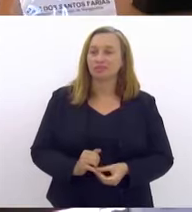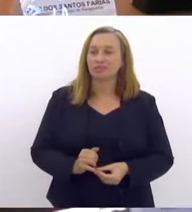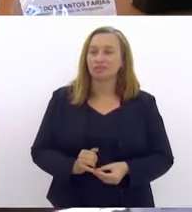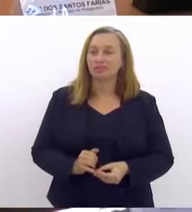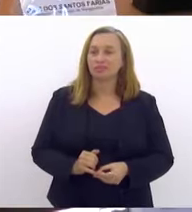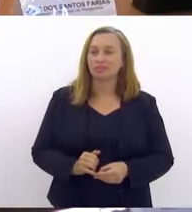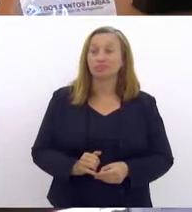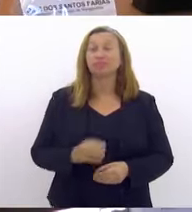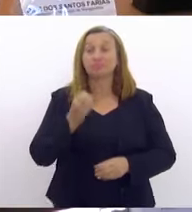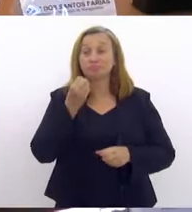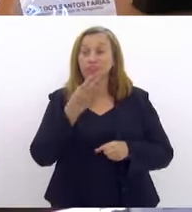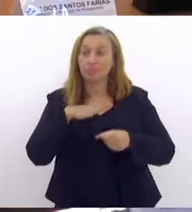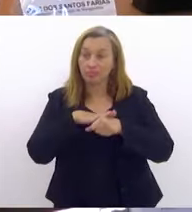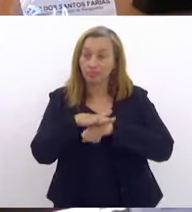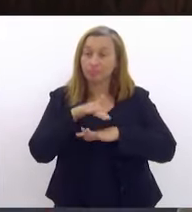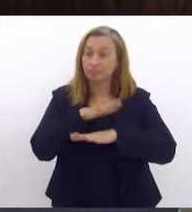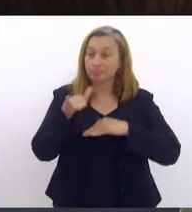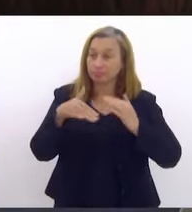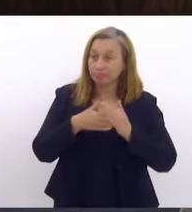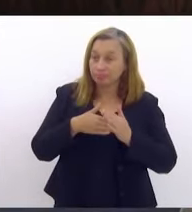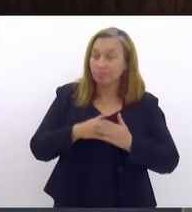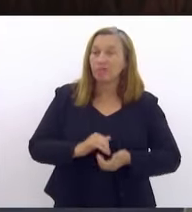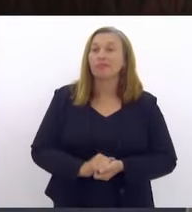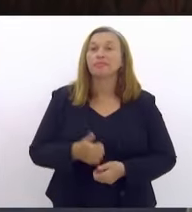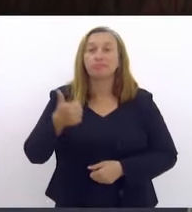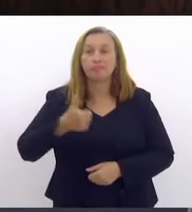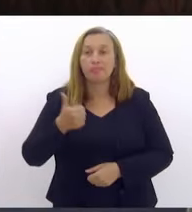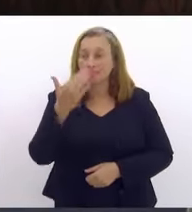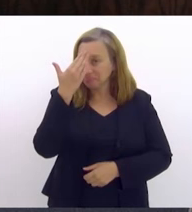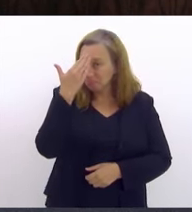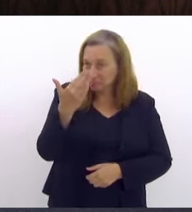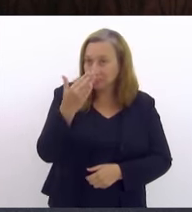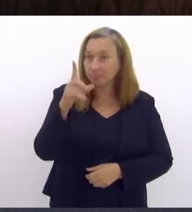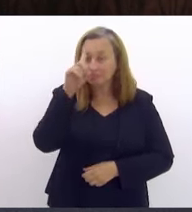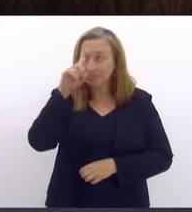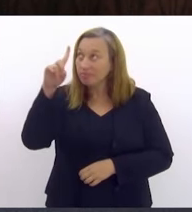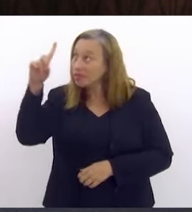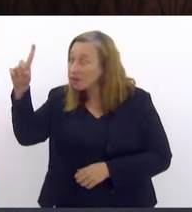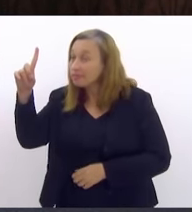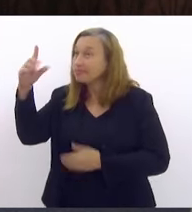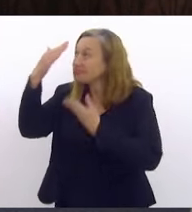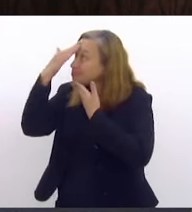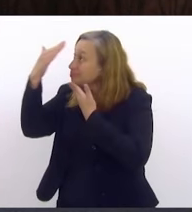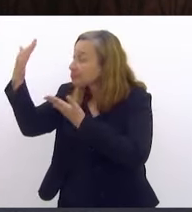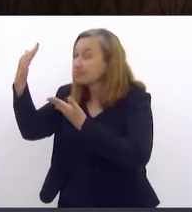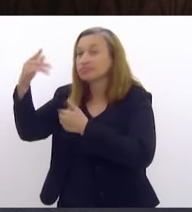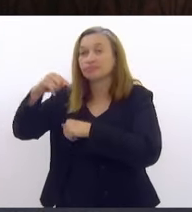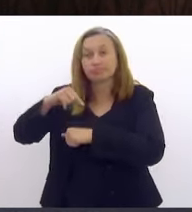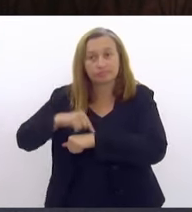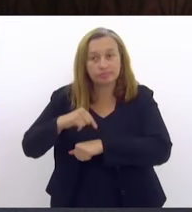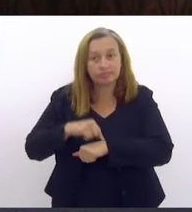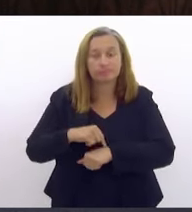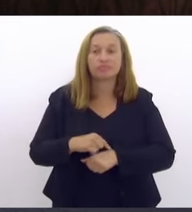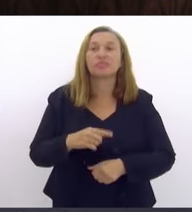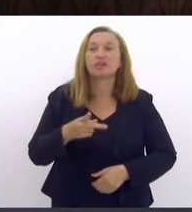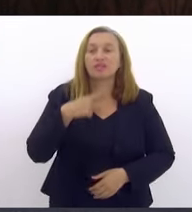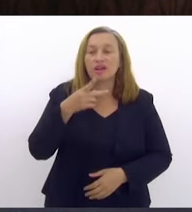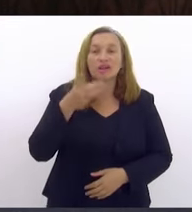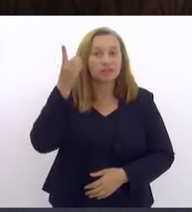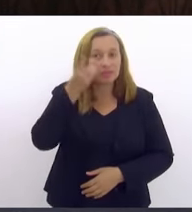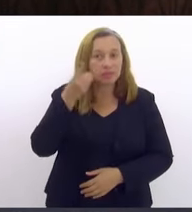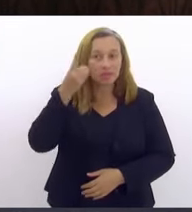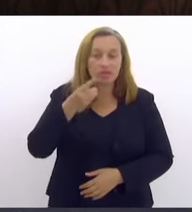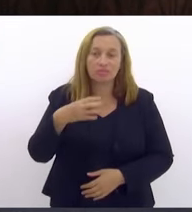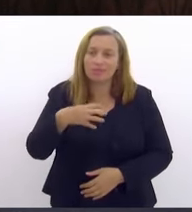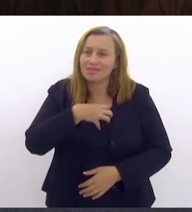Obrigado. Muito boa noite a todos. Primeiramente, eu quero agradecer a Deus, né, por esse momento e dizer, deputado, que eu me sinto